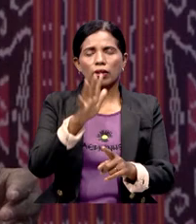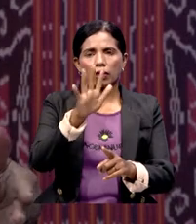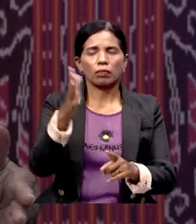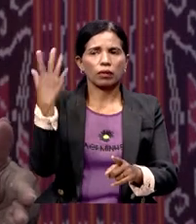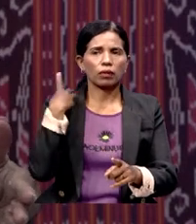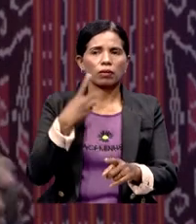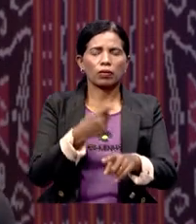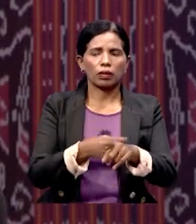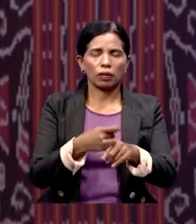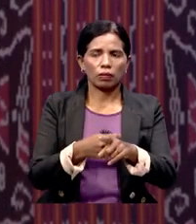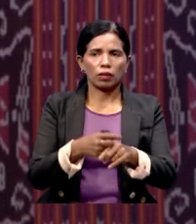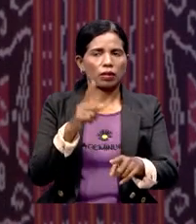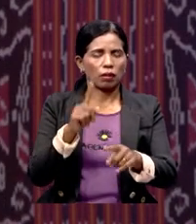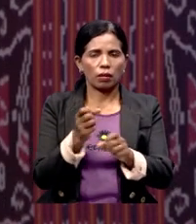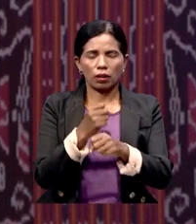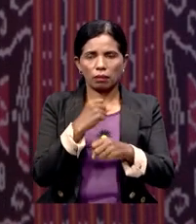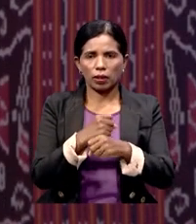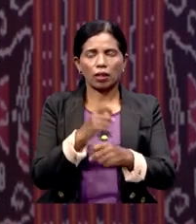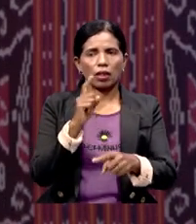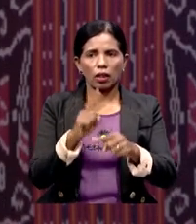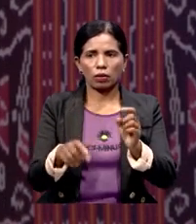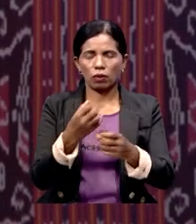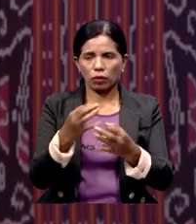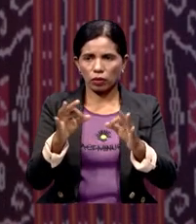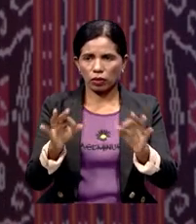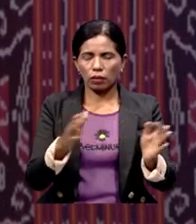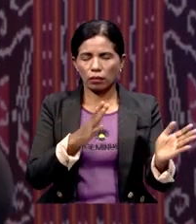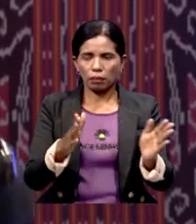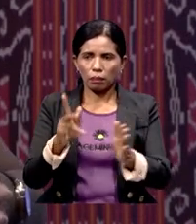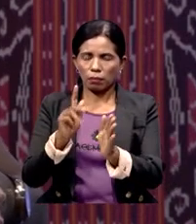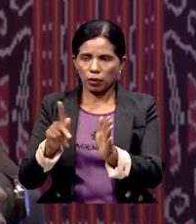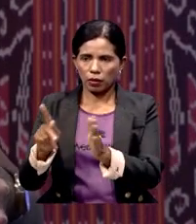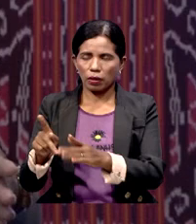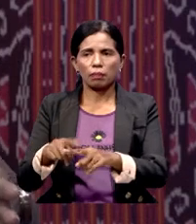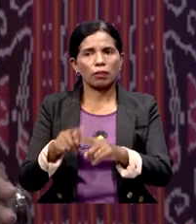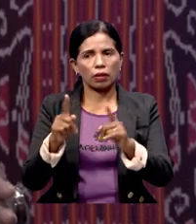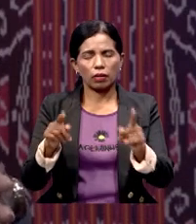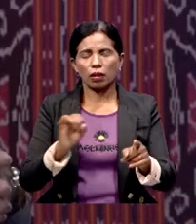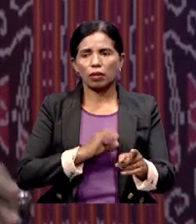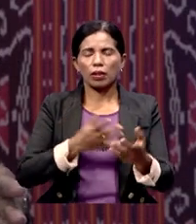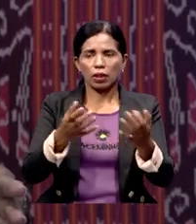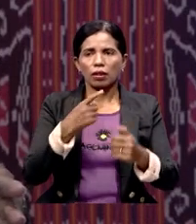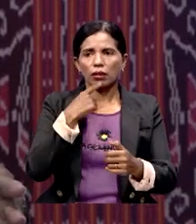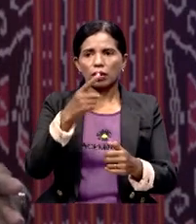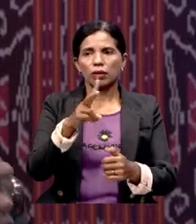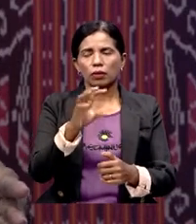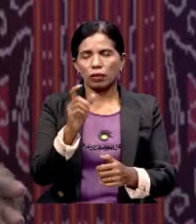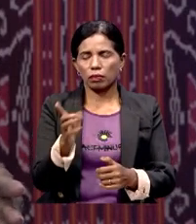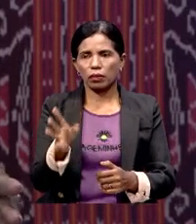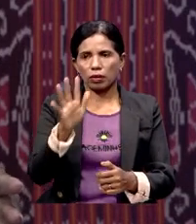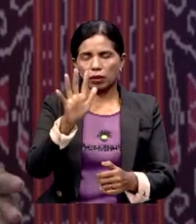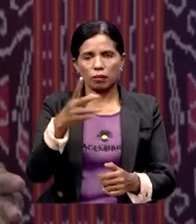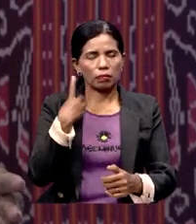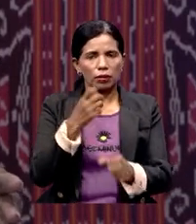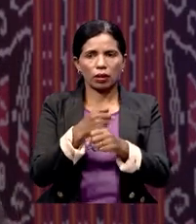amini tempo la to atu bel halo hotu be, prepara hotu plano ba ne. Mai be, hau kara tete kata 2025, ami se